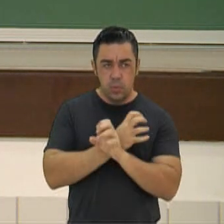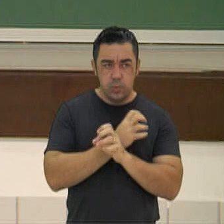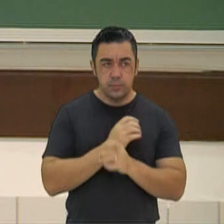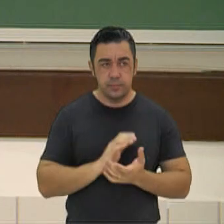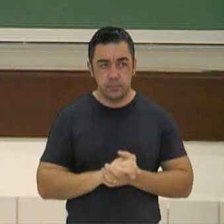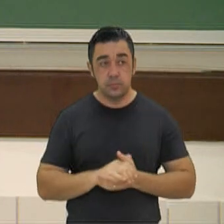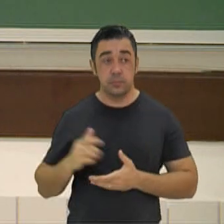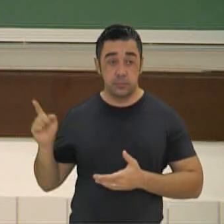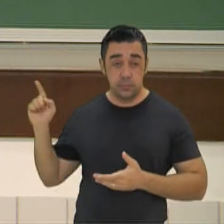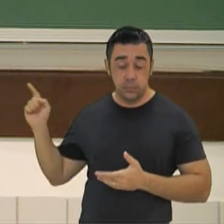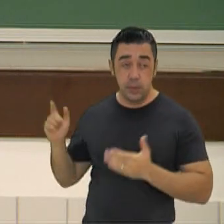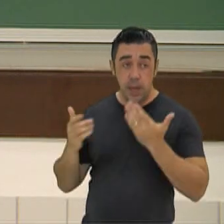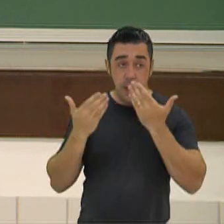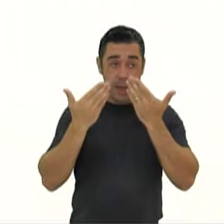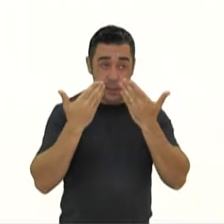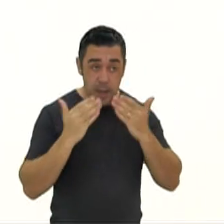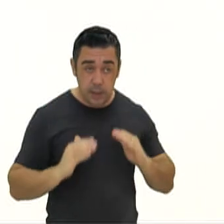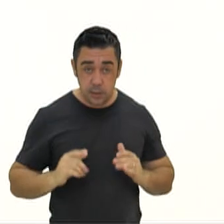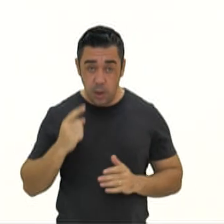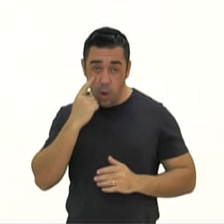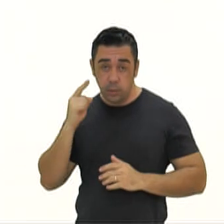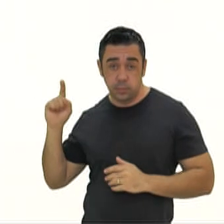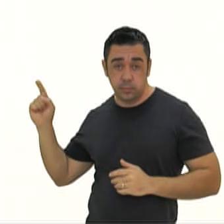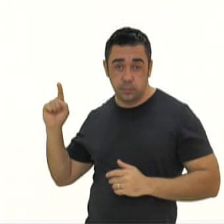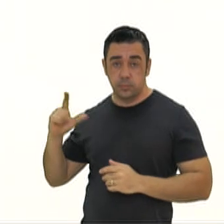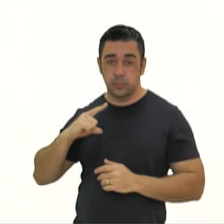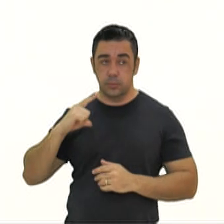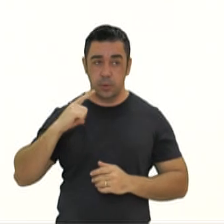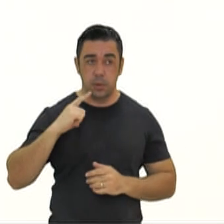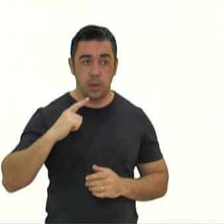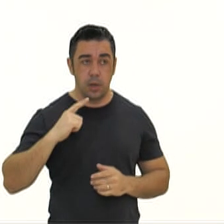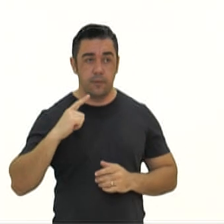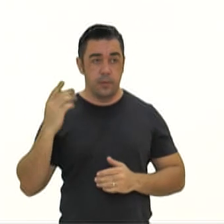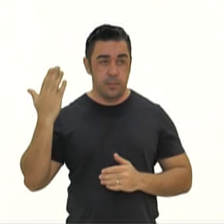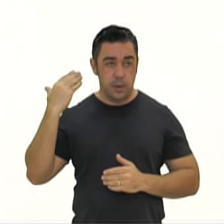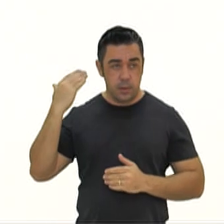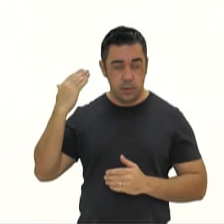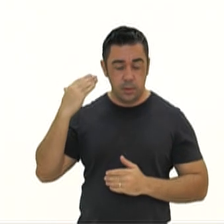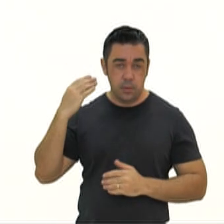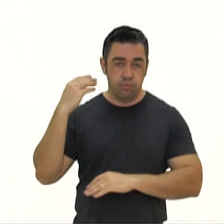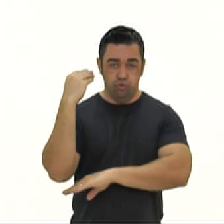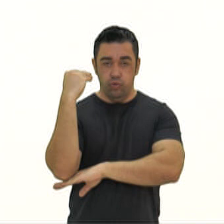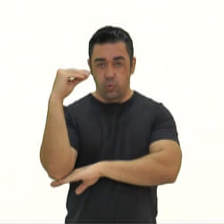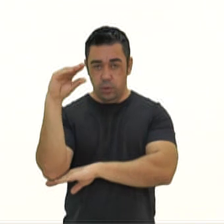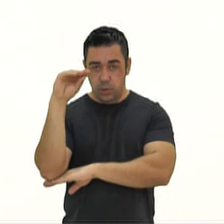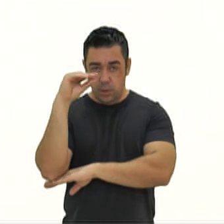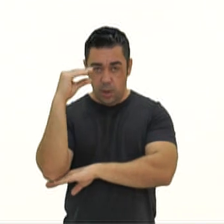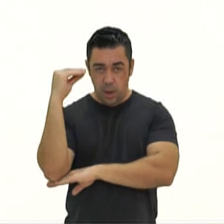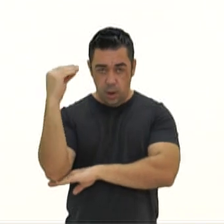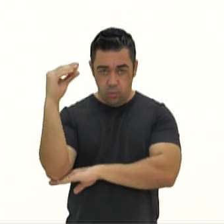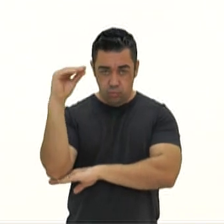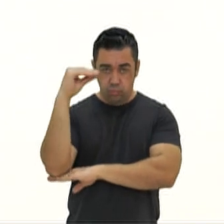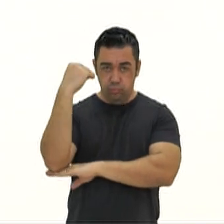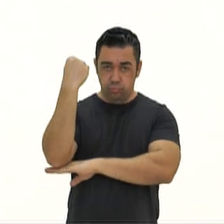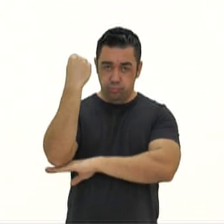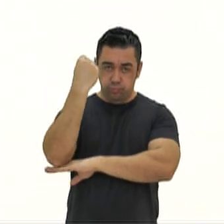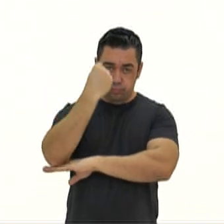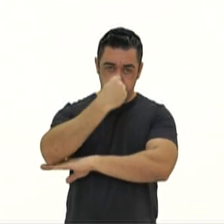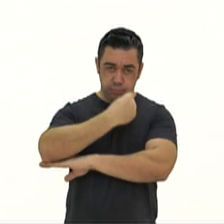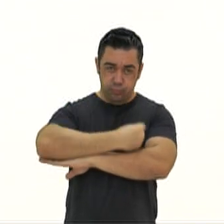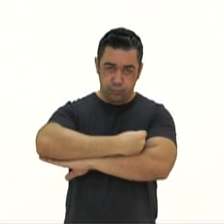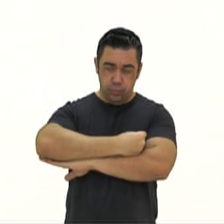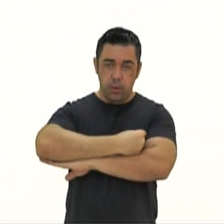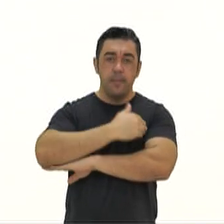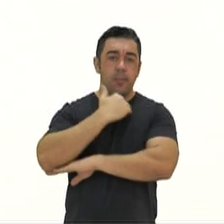Tá? Analisemos essa figura aqui. Então nós temos aqui um suposto dinossauro que ele acabou morrendo.